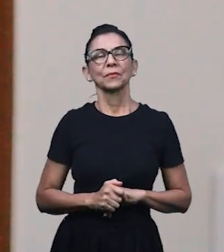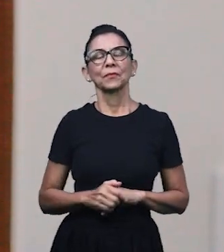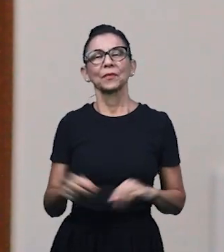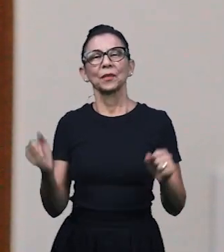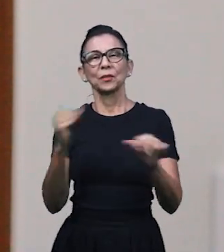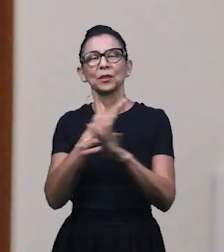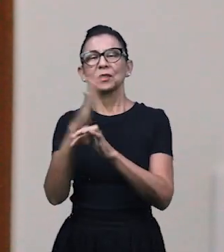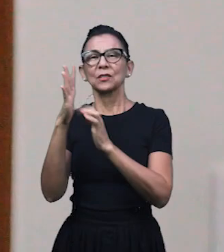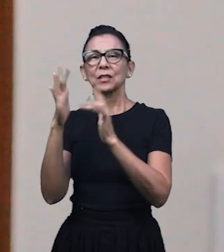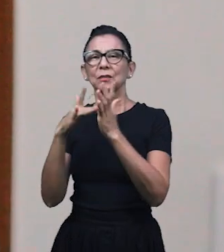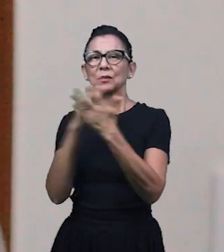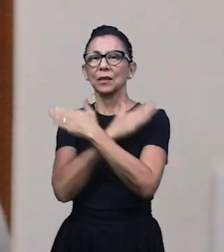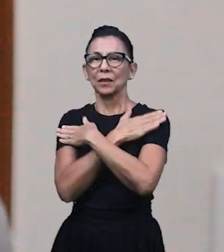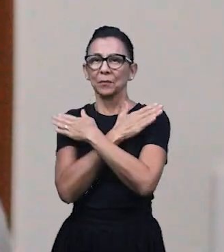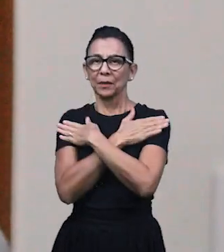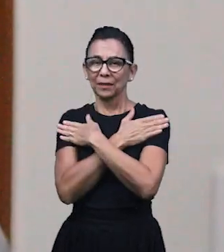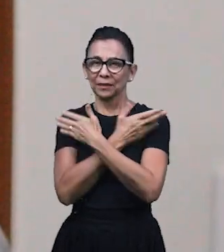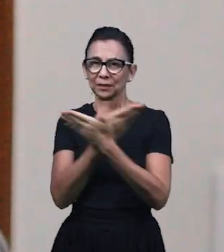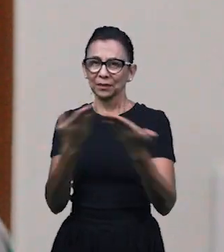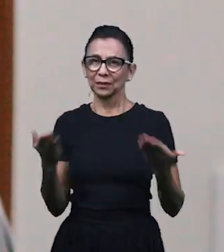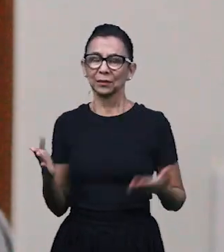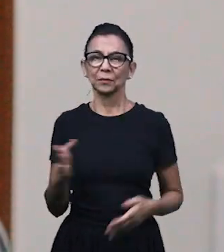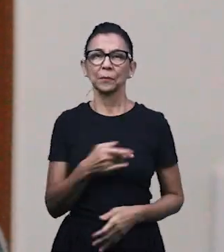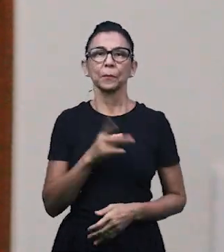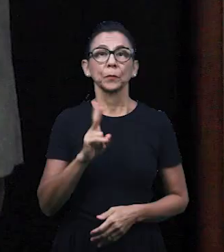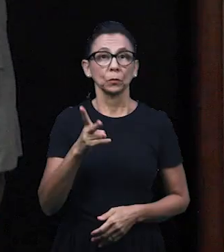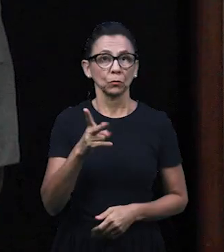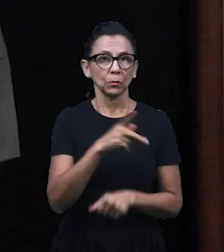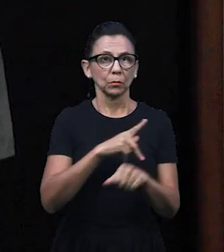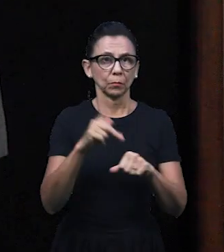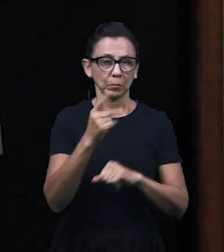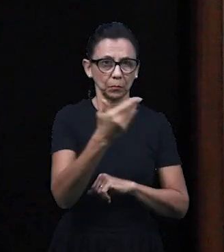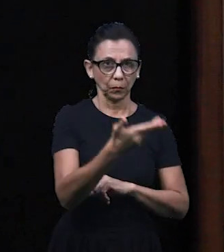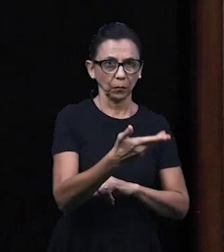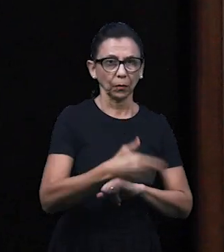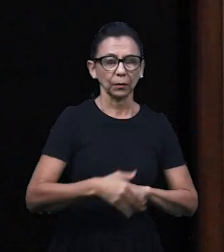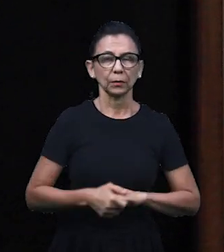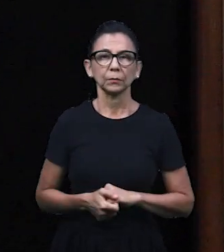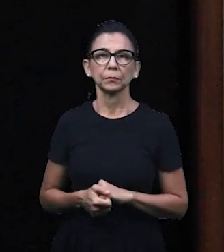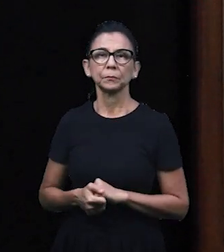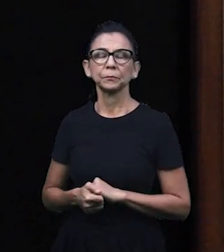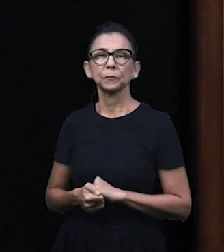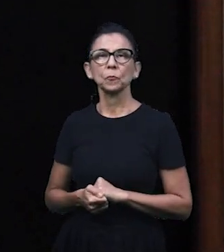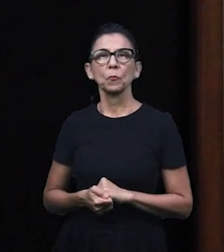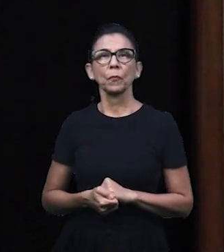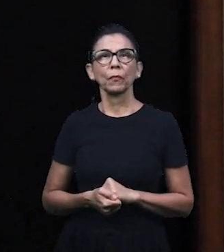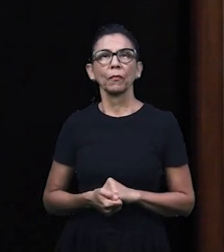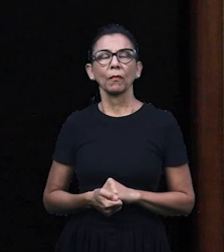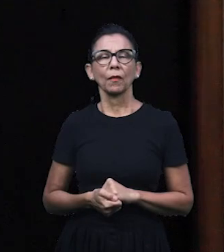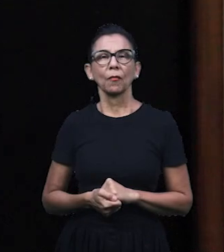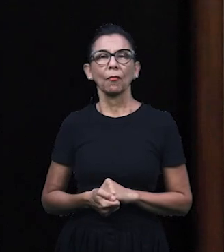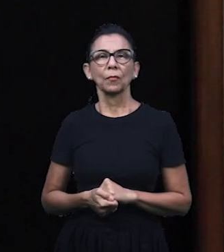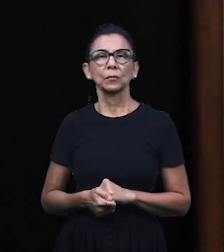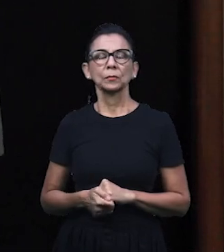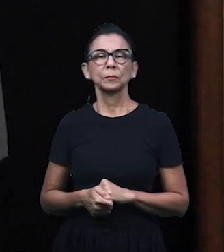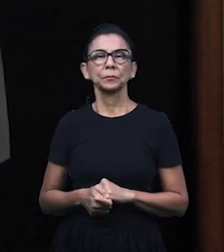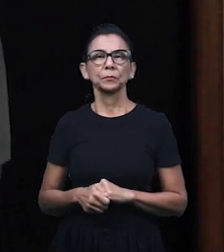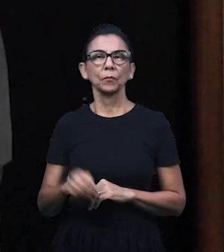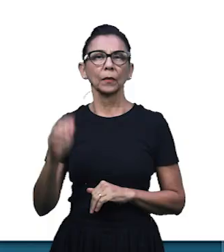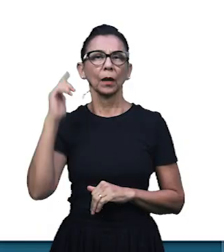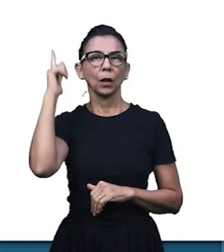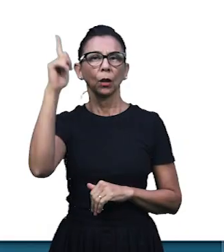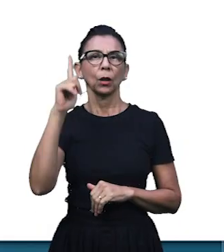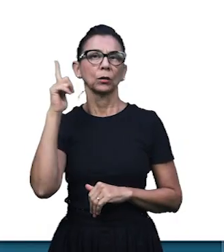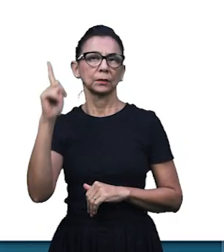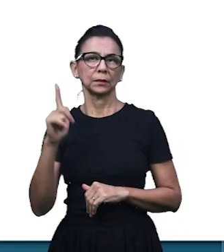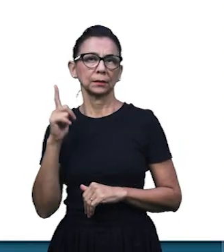no Peru. Agora a gente vai continuar no exterior. E daqui da América Latina nós vamos para Londres. Você vê aí